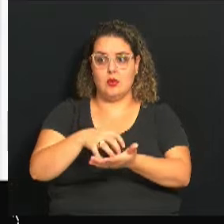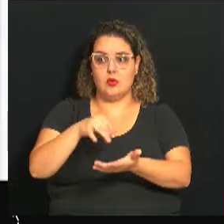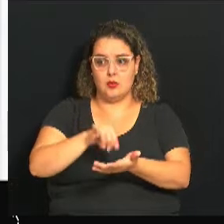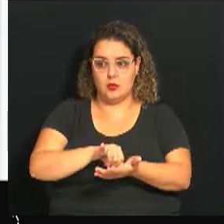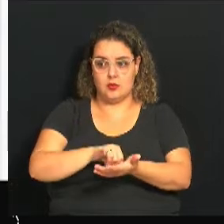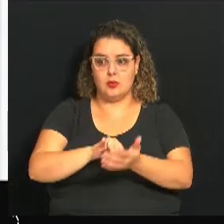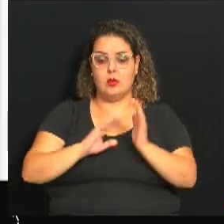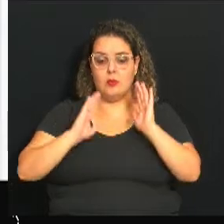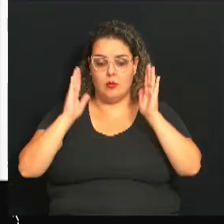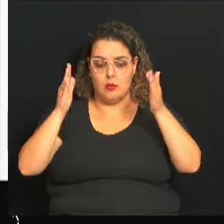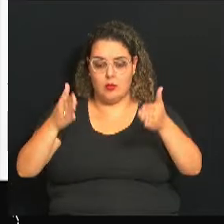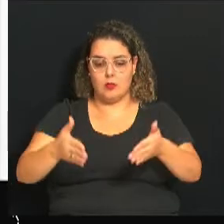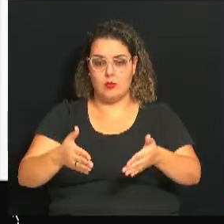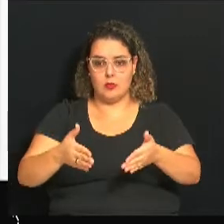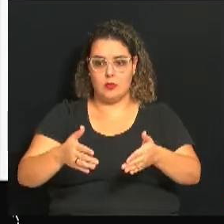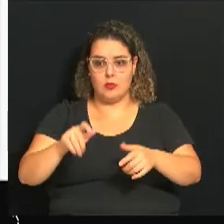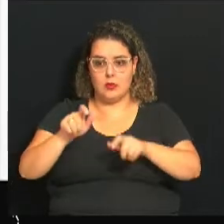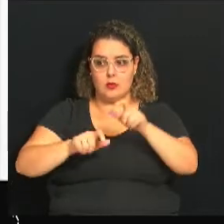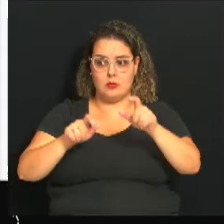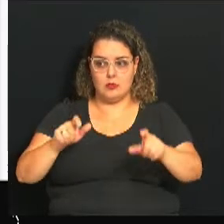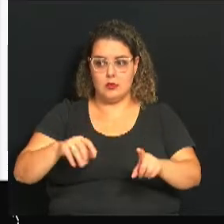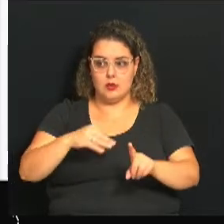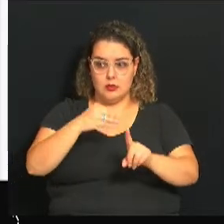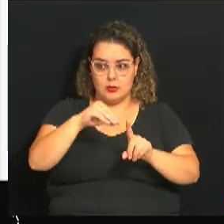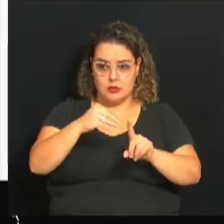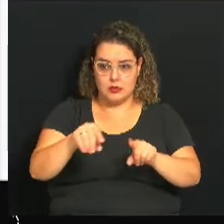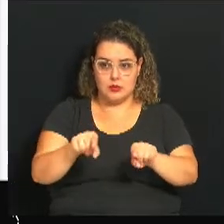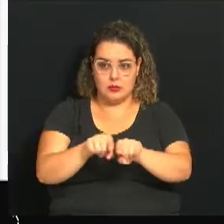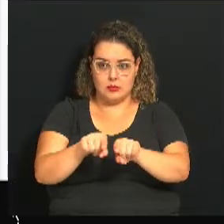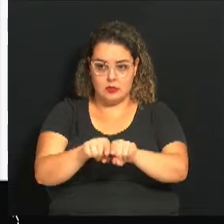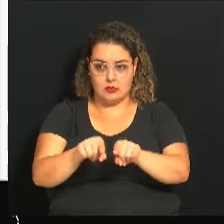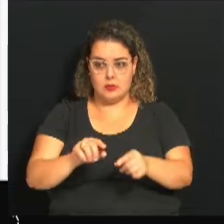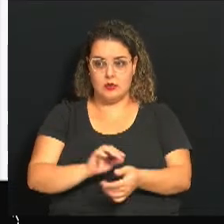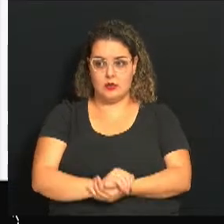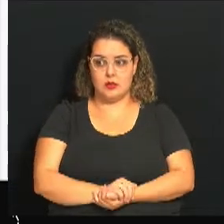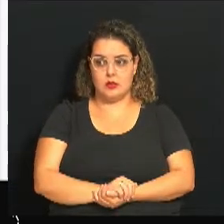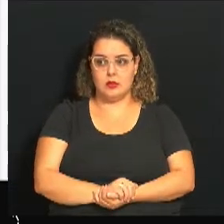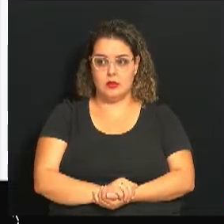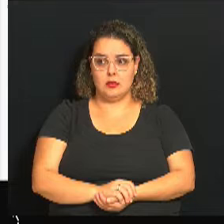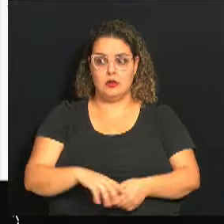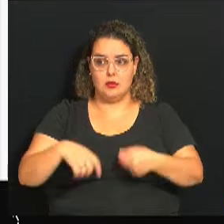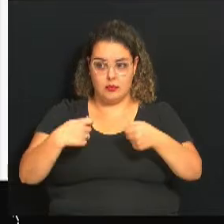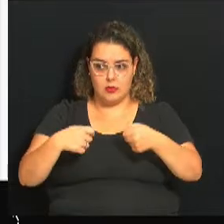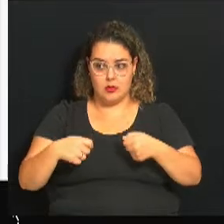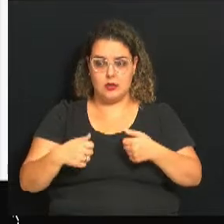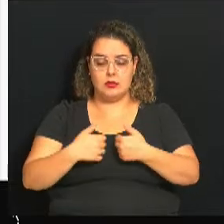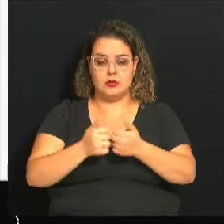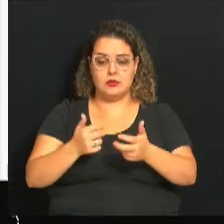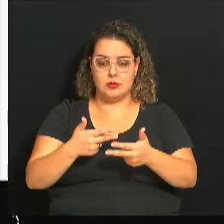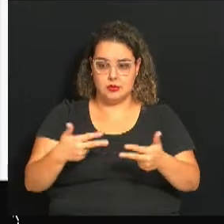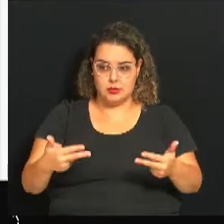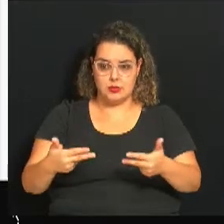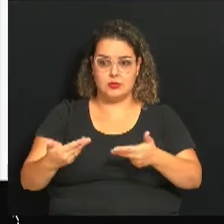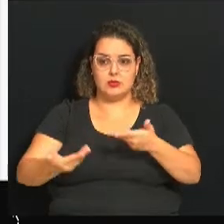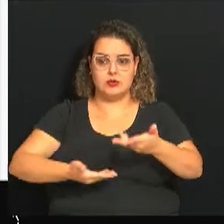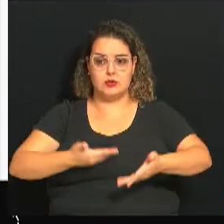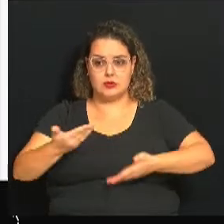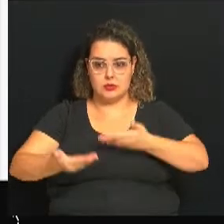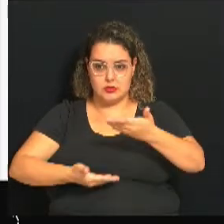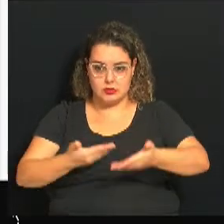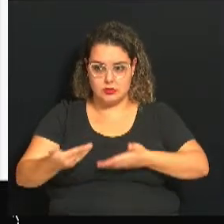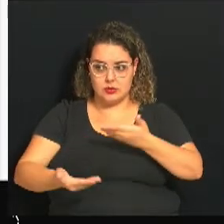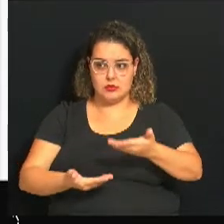para a população de baixa renda. Eu acho que isso é importante, porque são eles que mais precisam do transporte público, de serviços, de fomentar